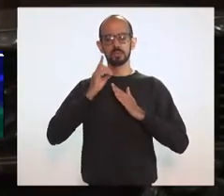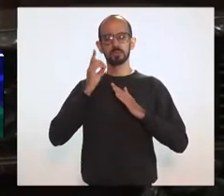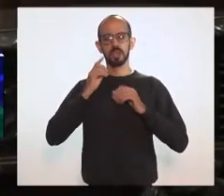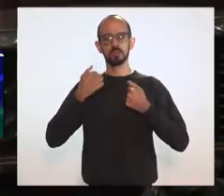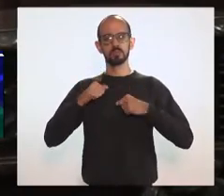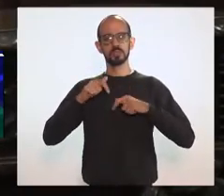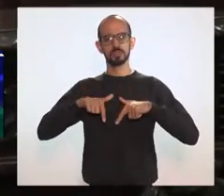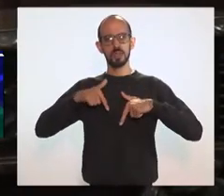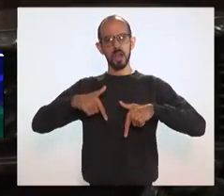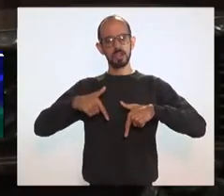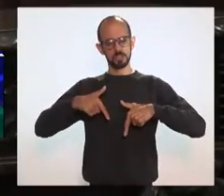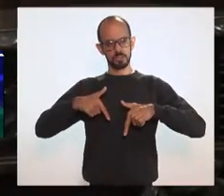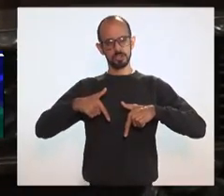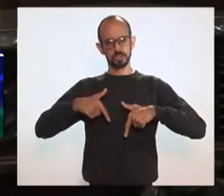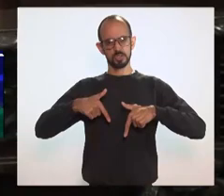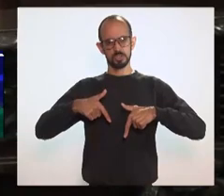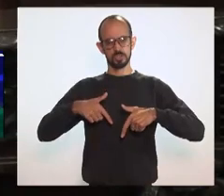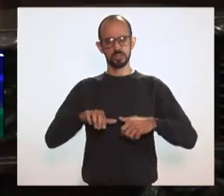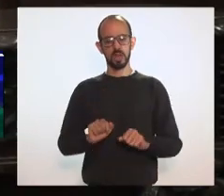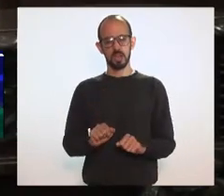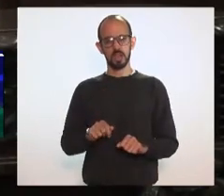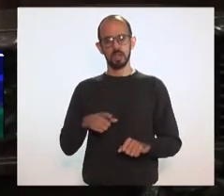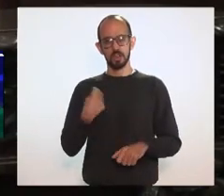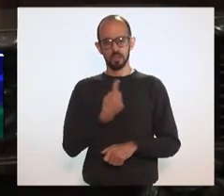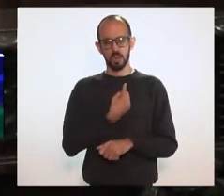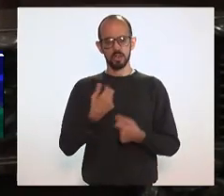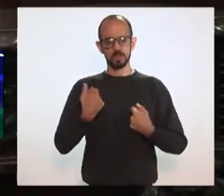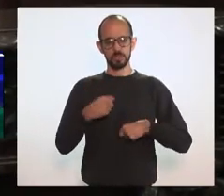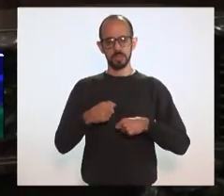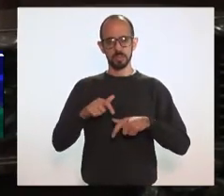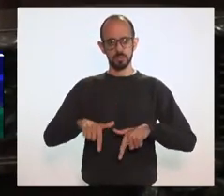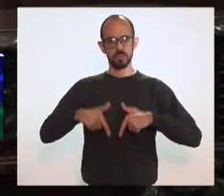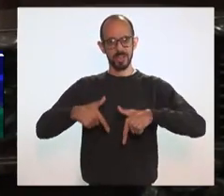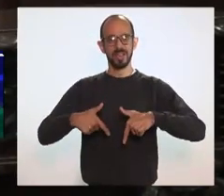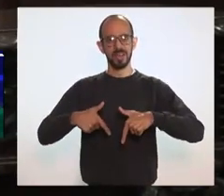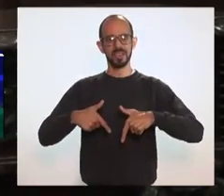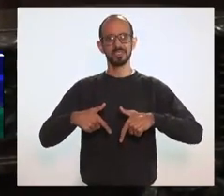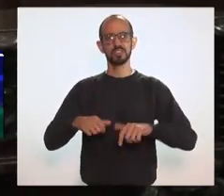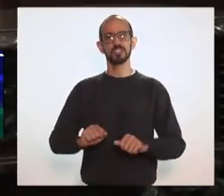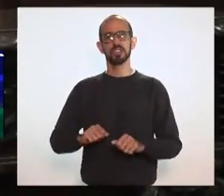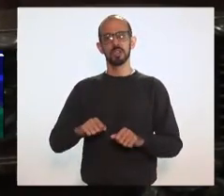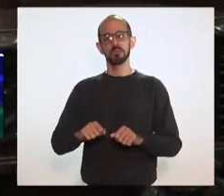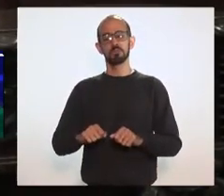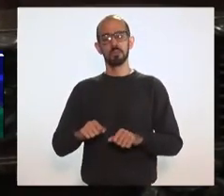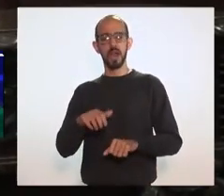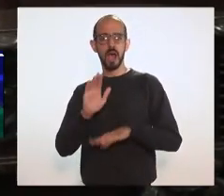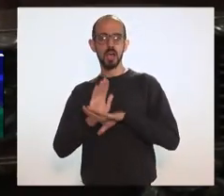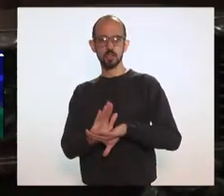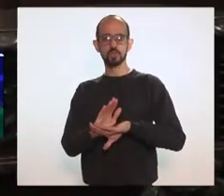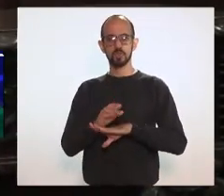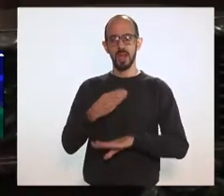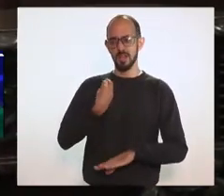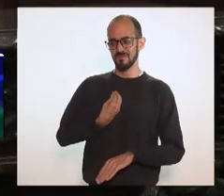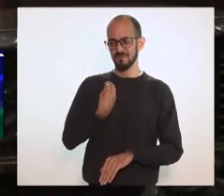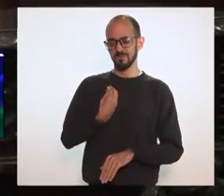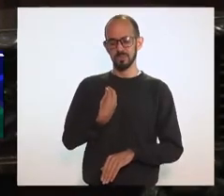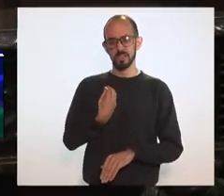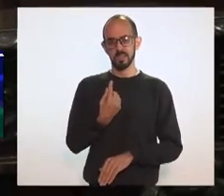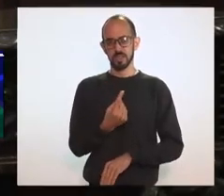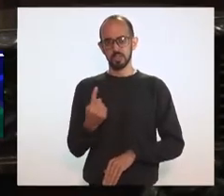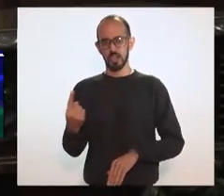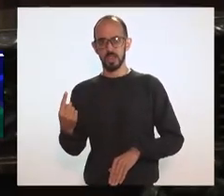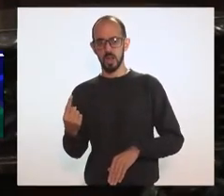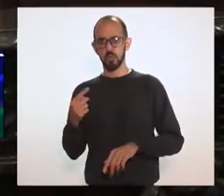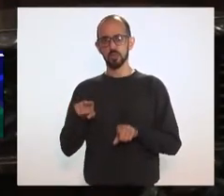momento. O parlamento tem que agir para garantir não só a sobrevivência das pessoas, mas para garantir a